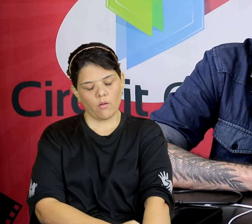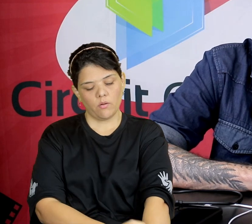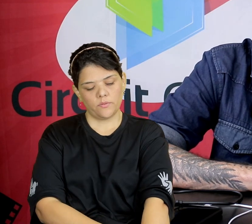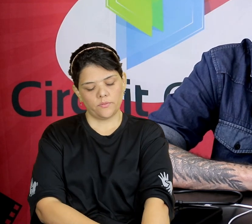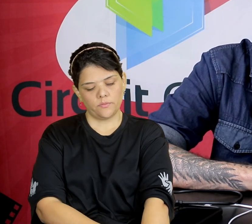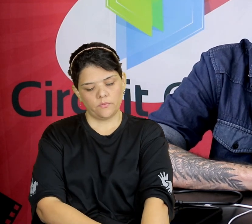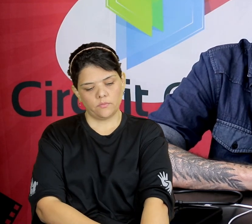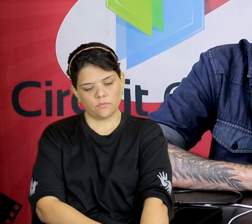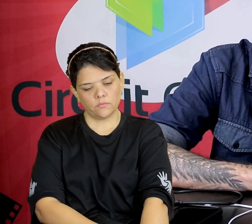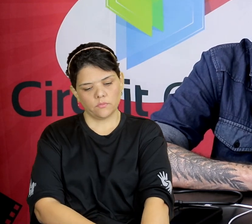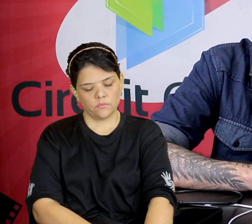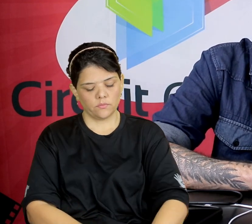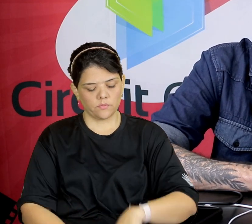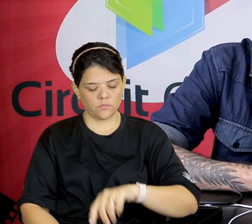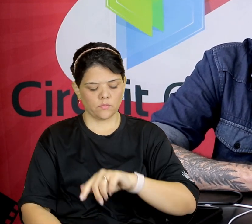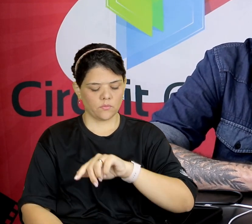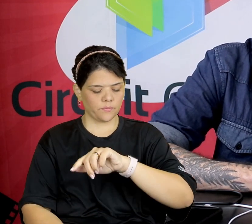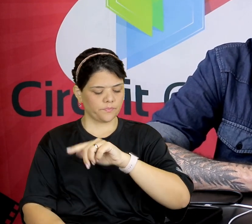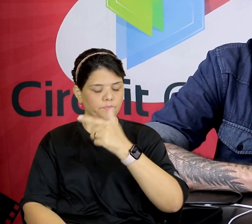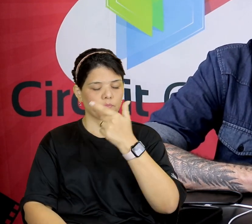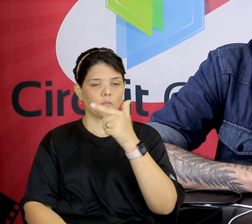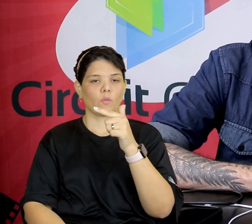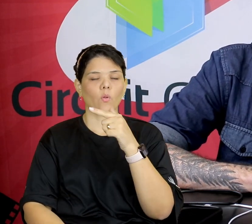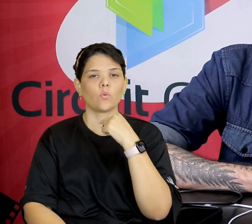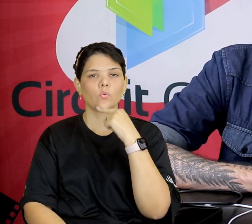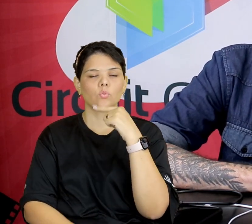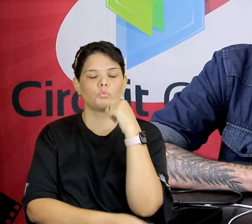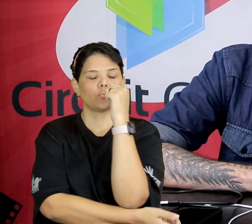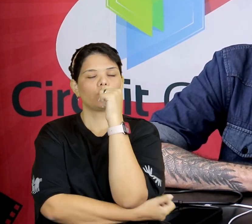Mais alguma dúvida, gente?